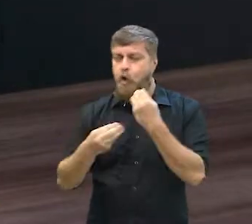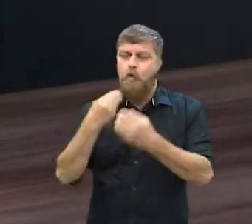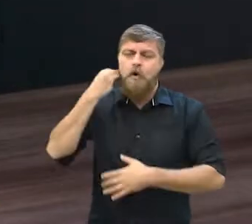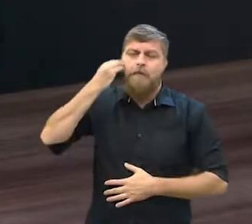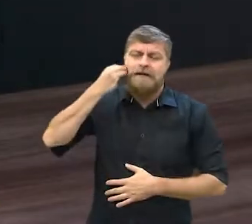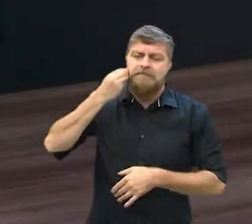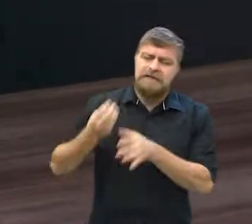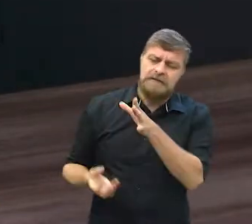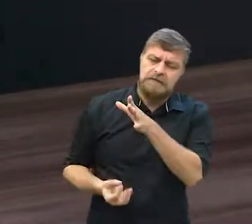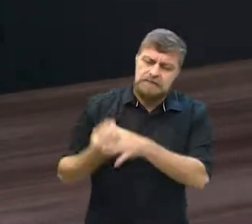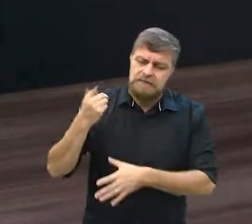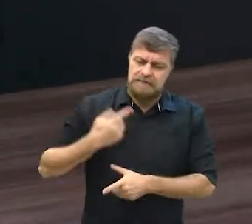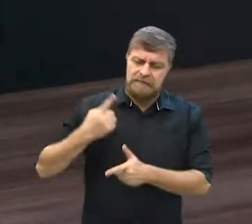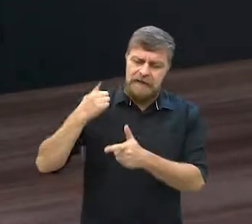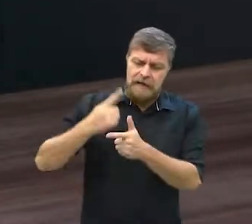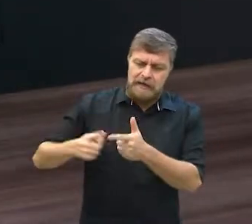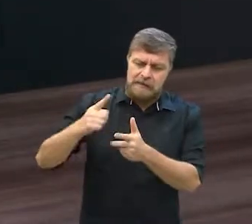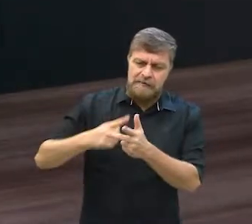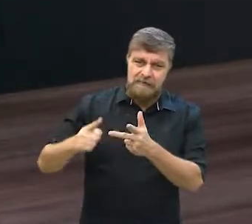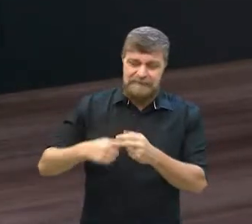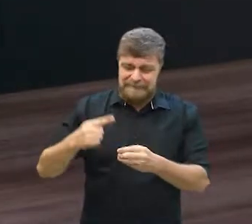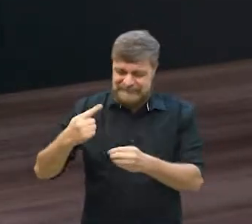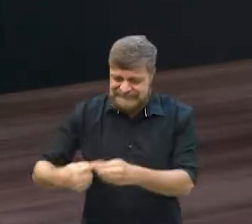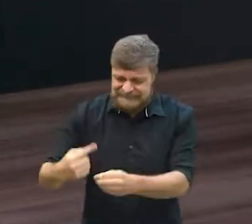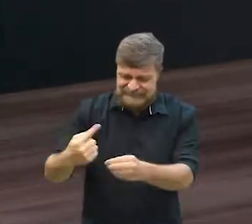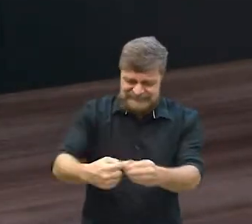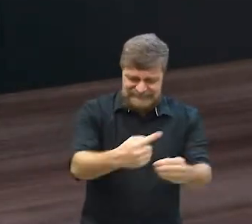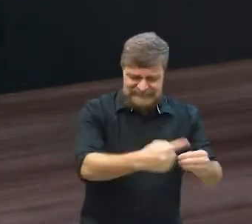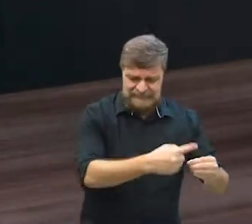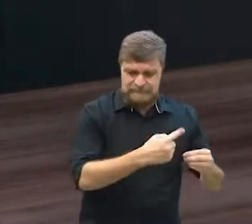experiência e a partir desse problema que muitos